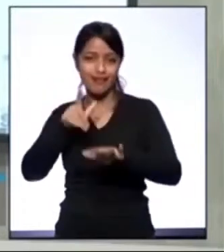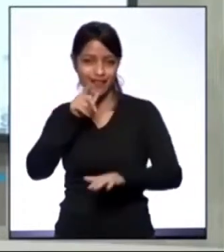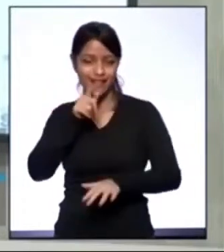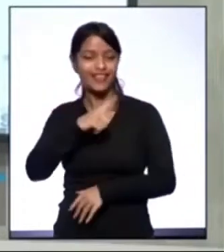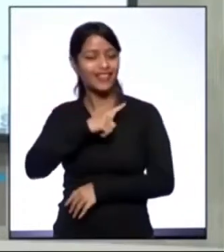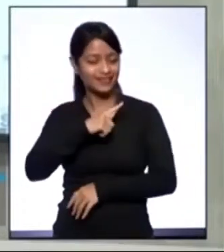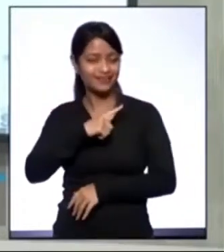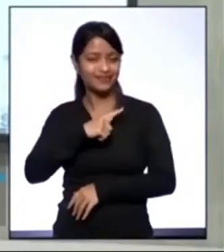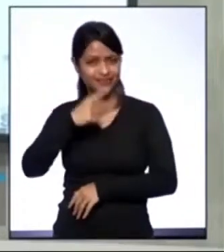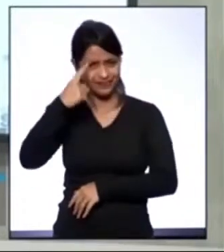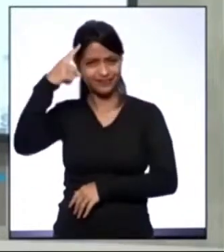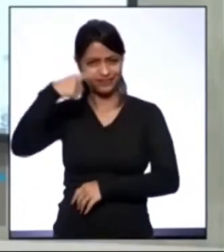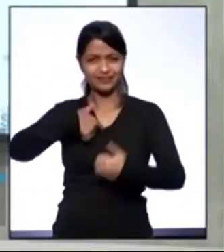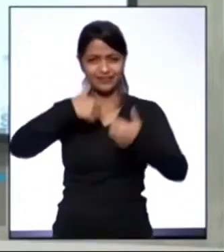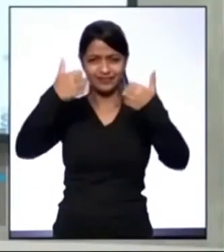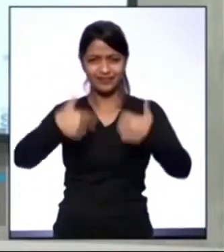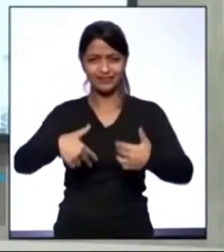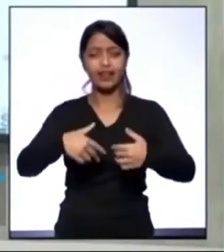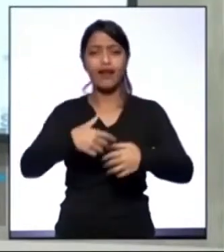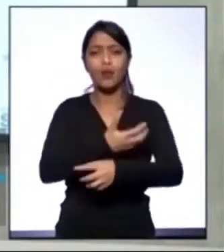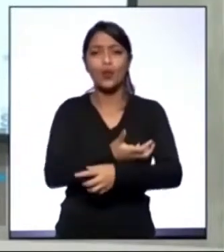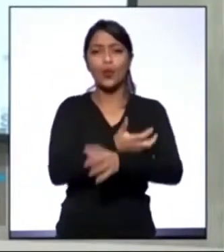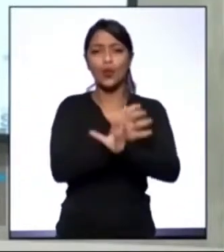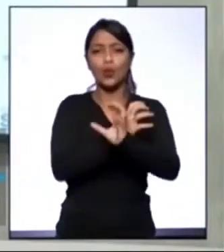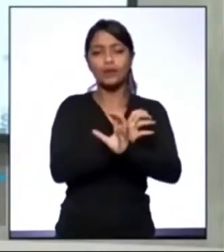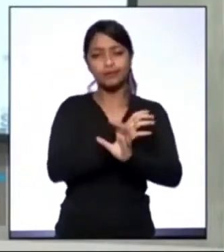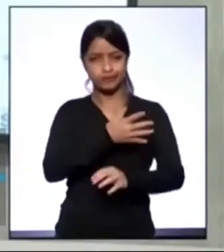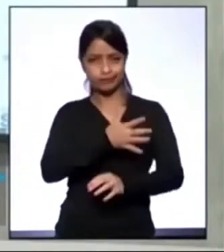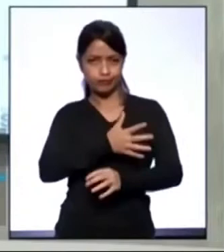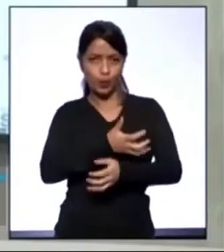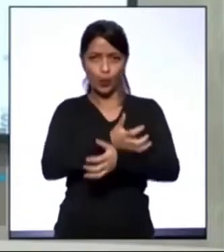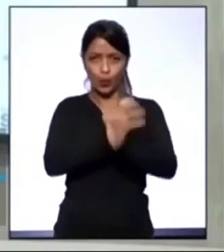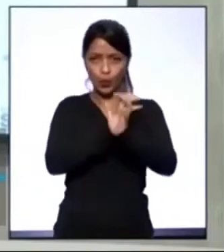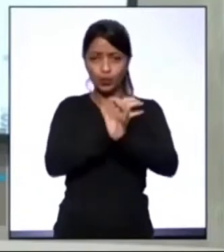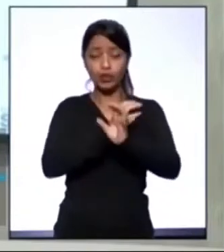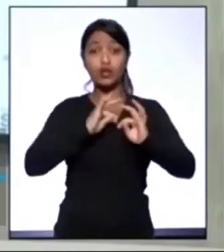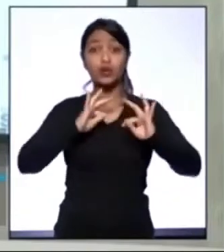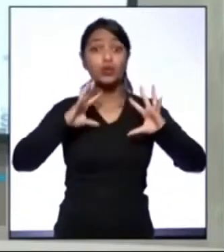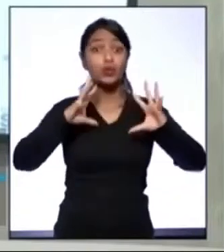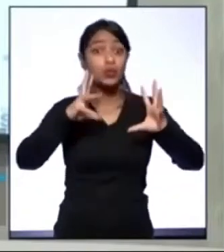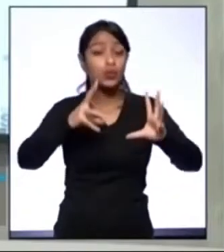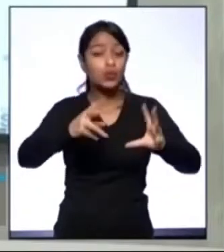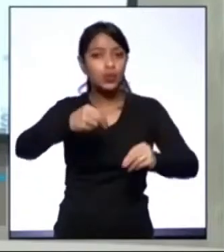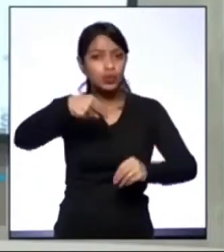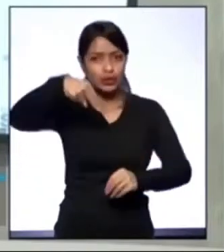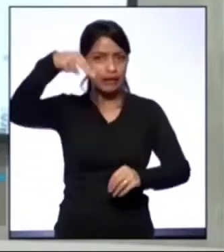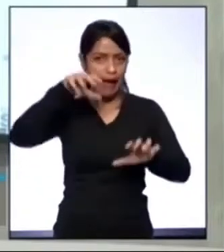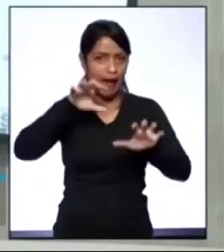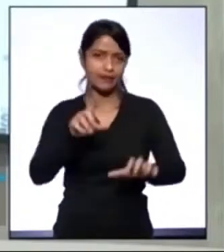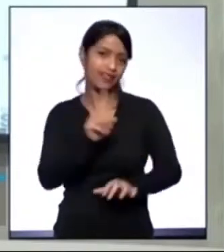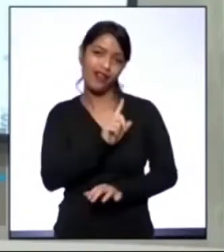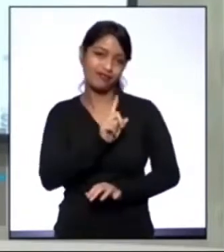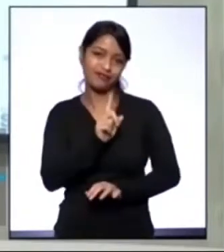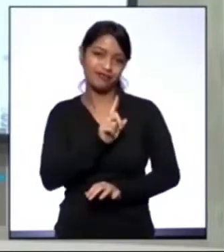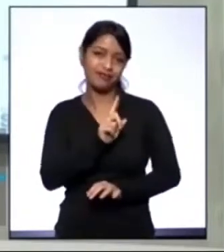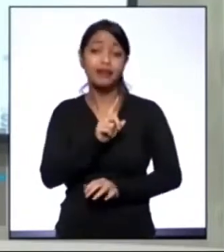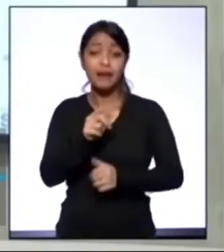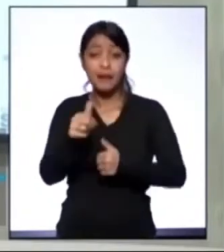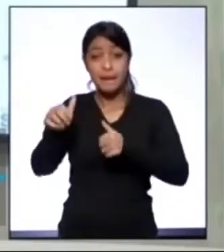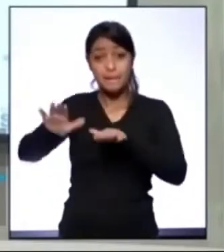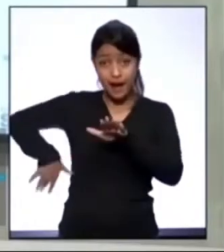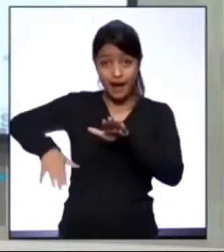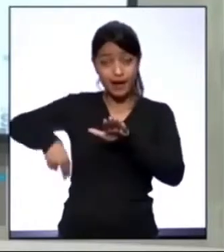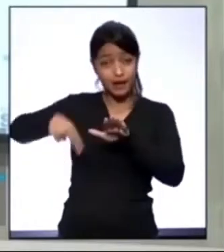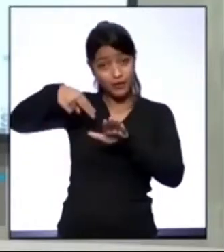generalizar e dizer que todo o Nordeste tem clima semiárido. O sertão tem clima semiárido, mas o litoral nordestino tem clima tropical